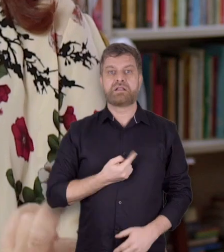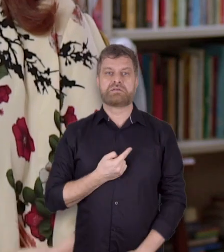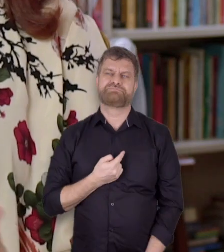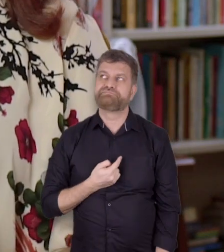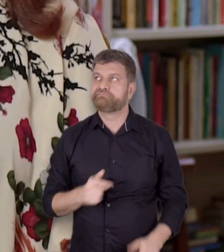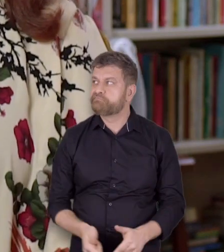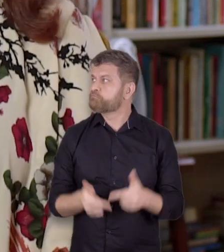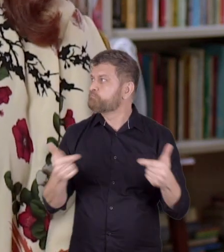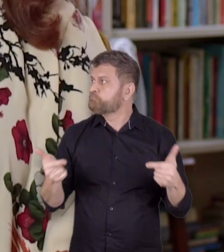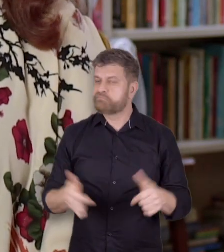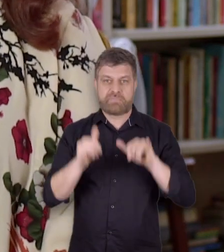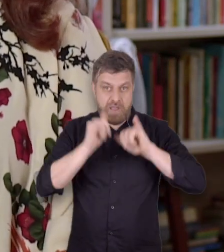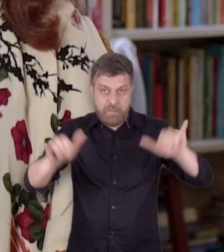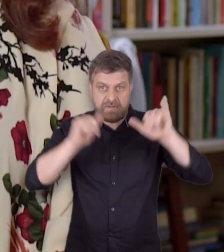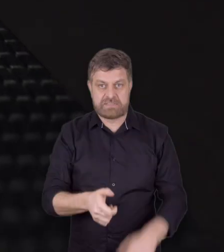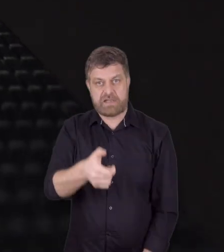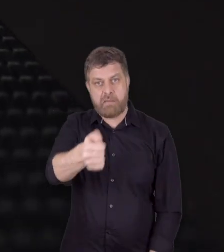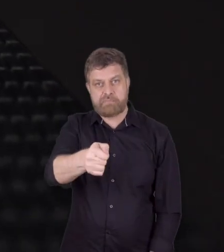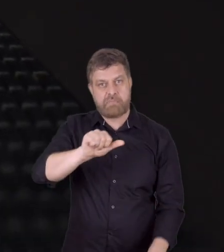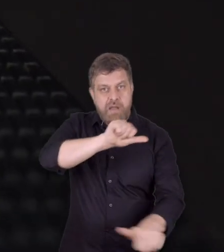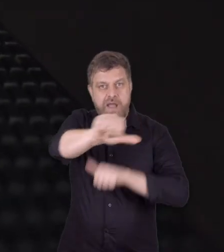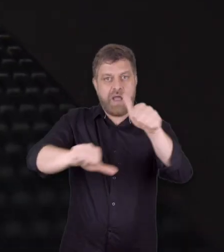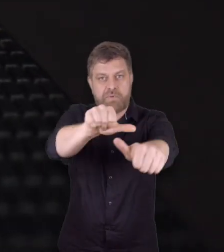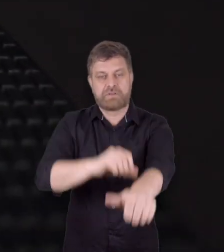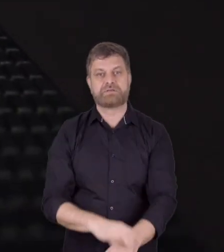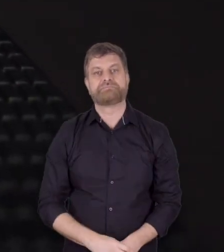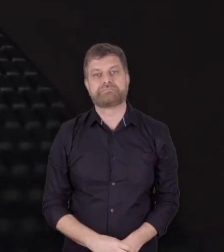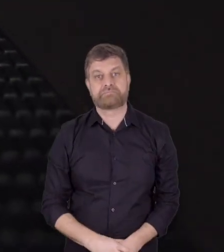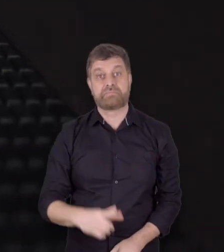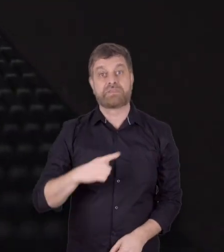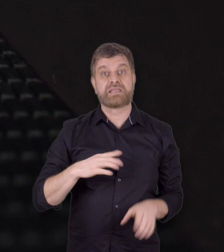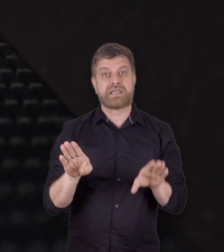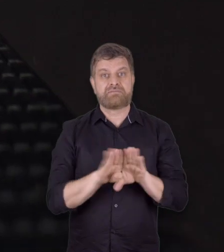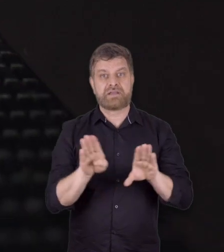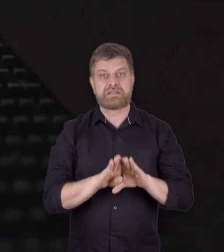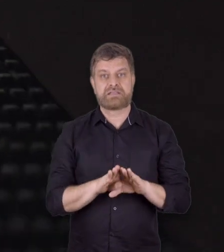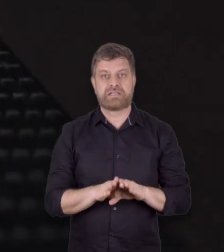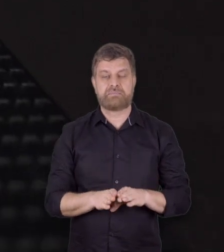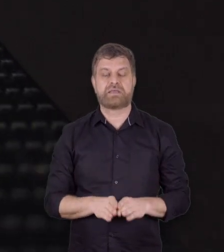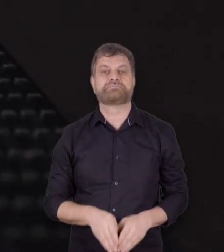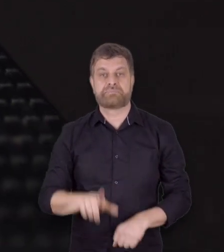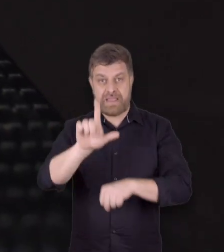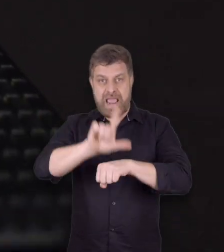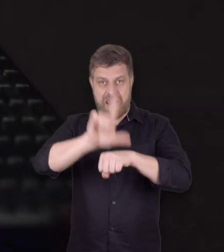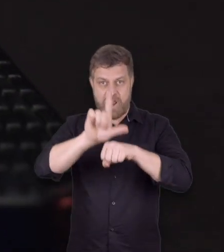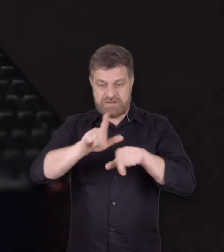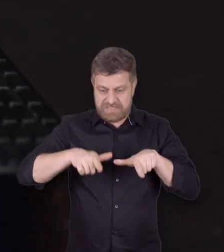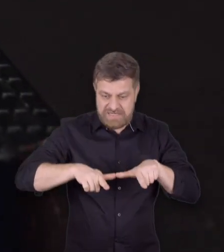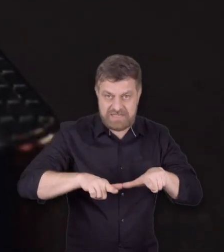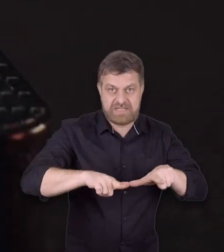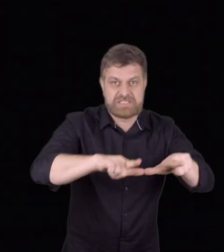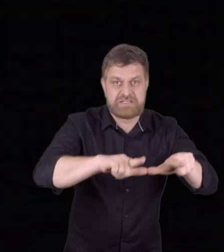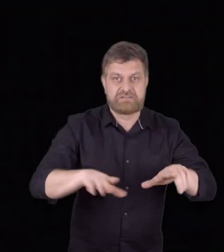de canal quando aparece a publicidade. Junto com isso vieram as videolocadoras, os aparelhos